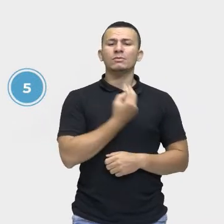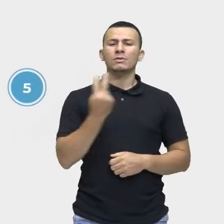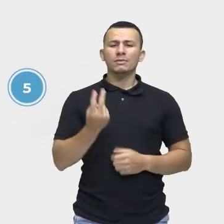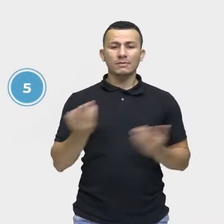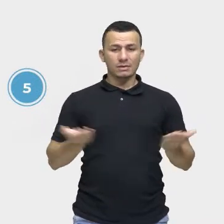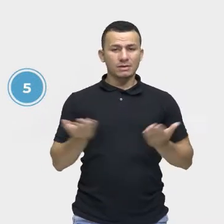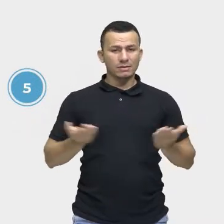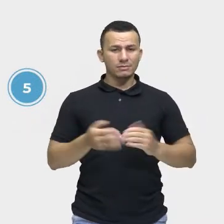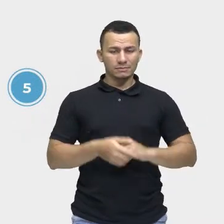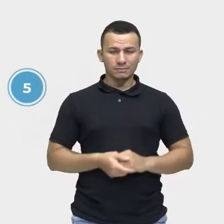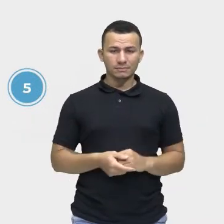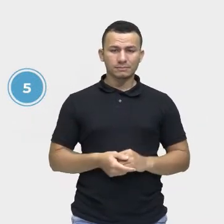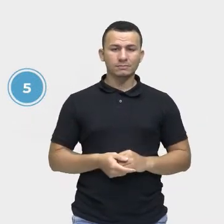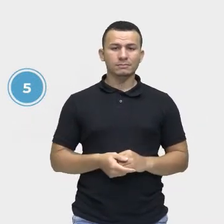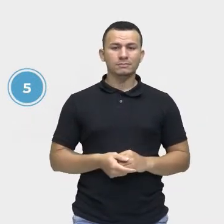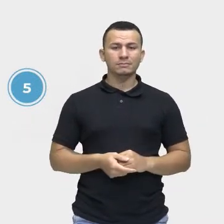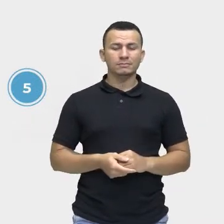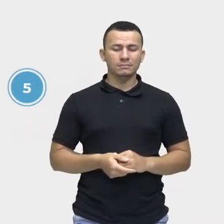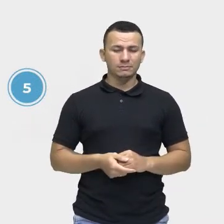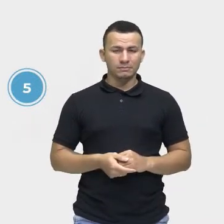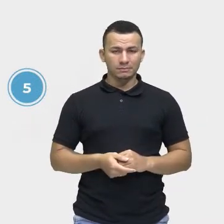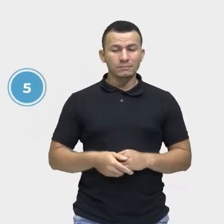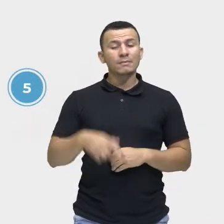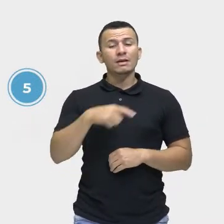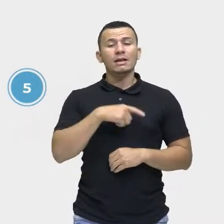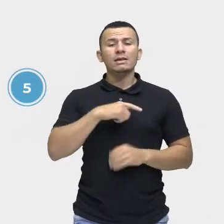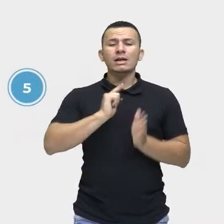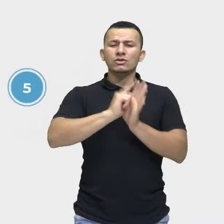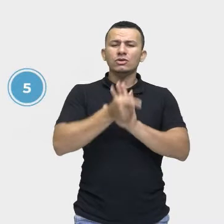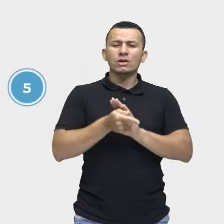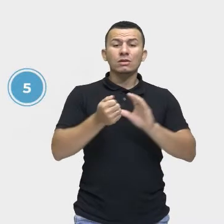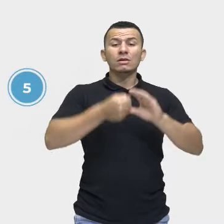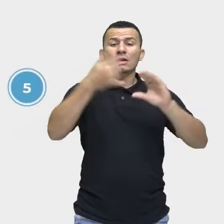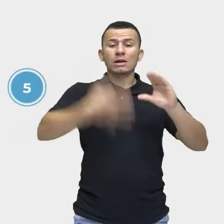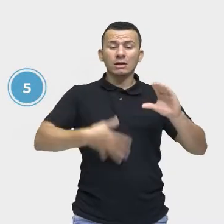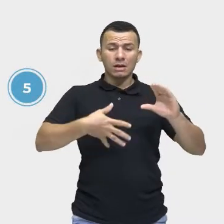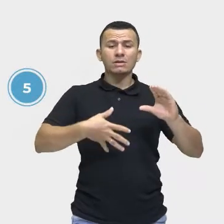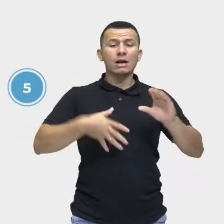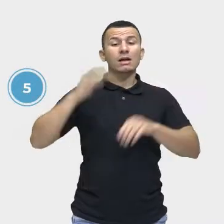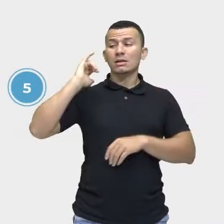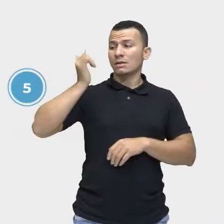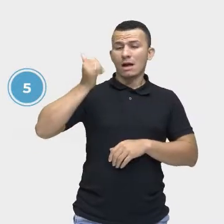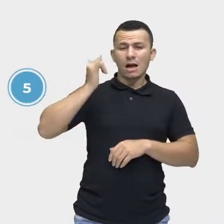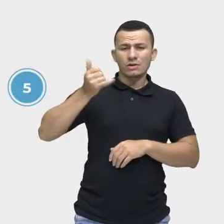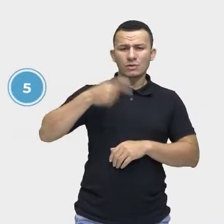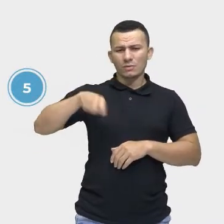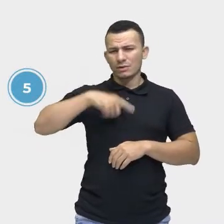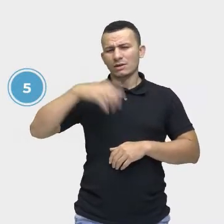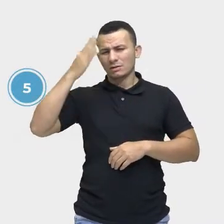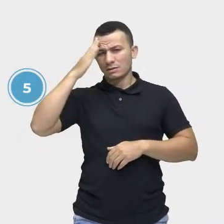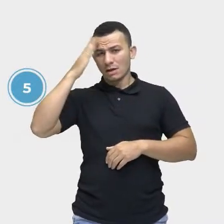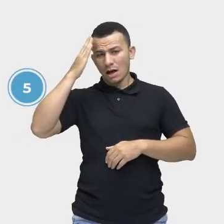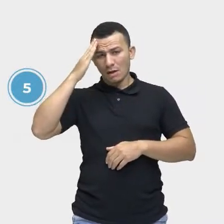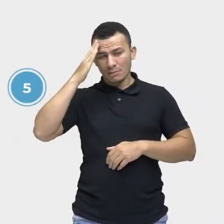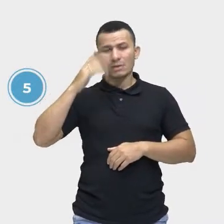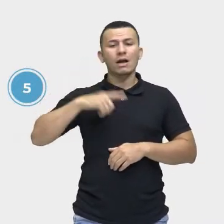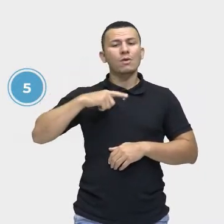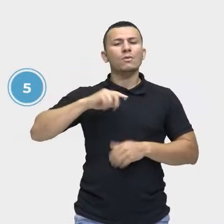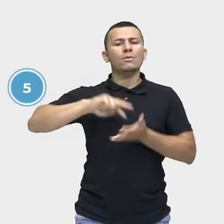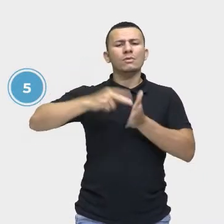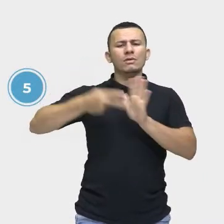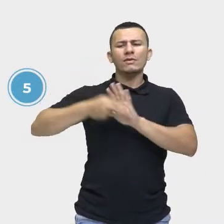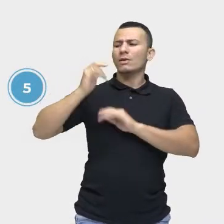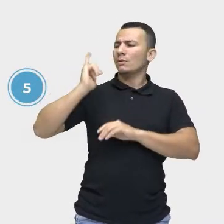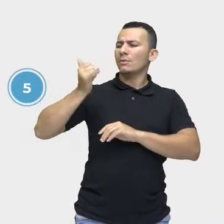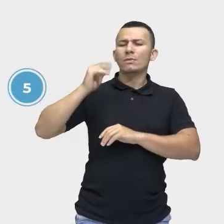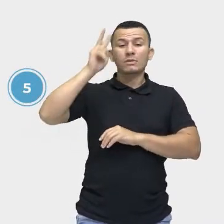diz assim: são características do gênero narrativo. Já sabemos que o gênero narrativo conta uma história e